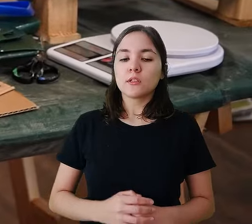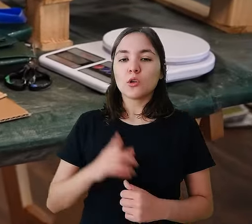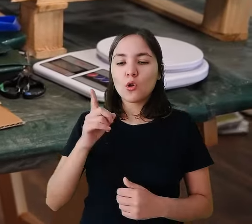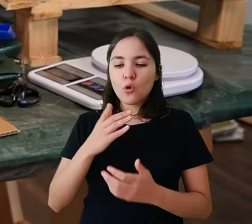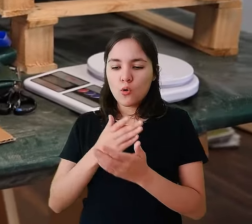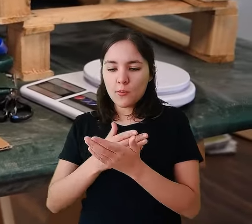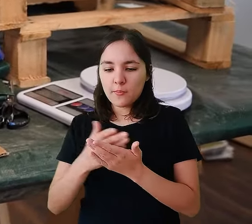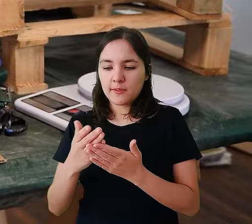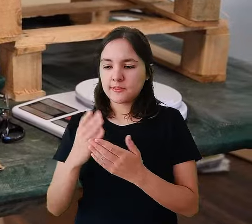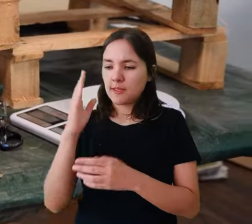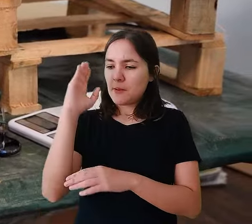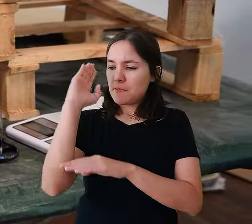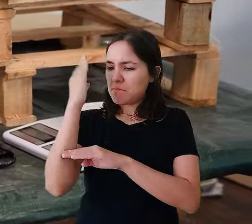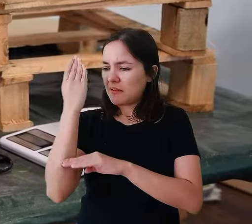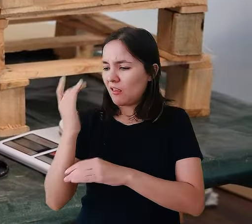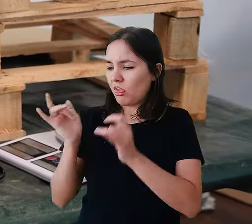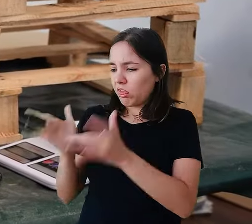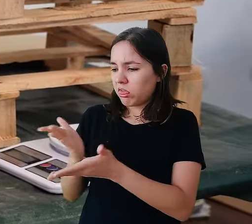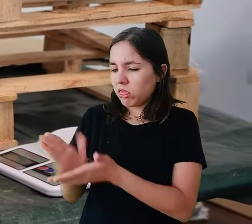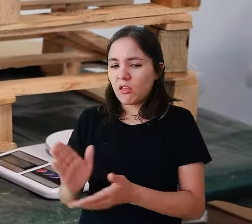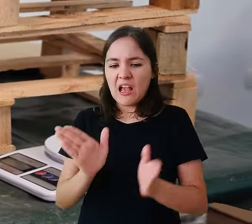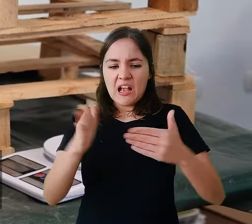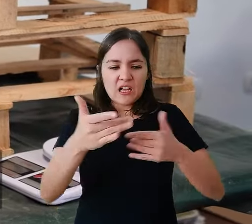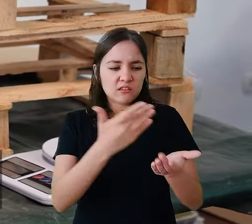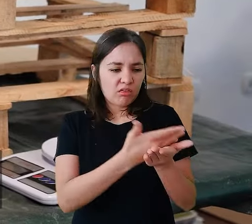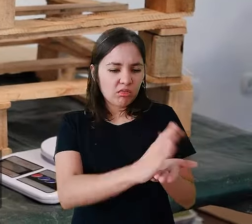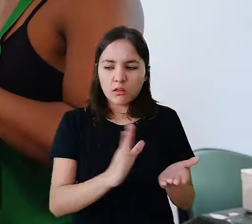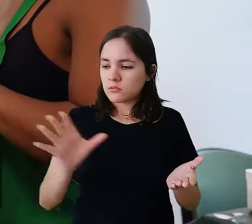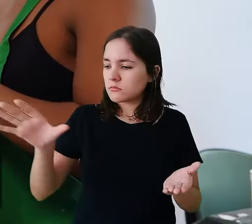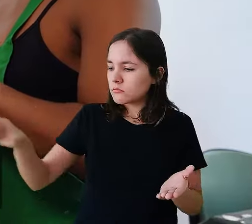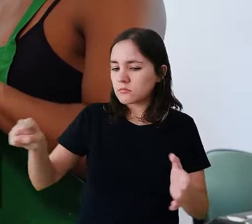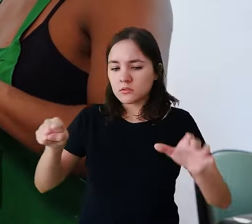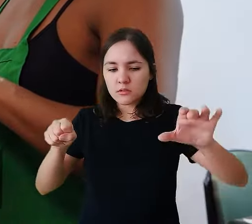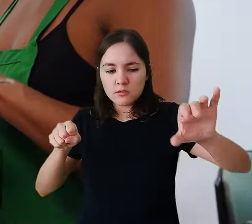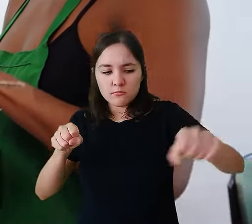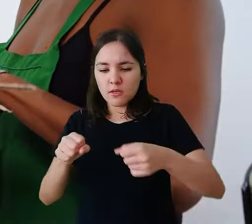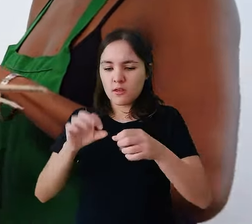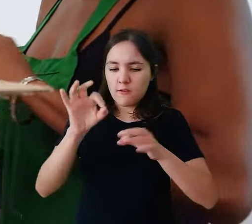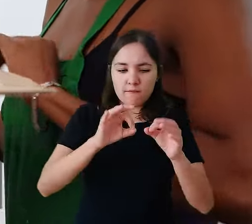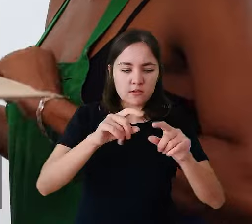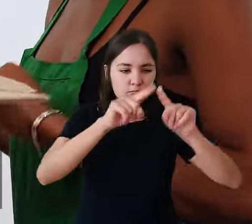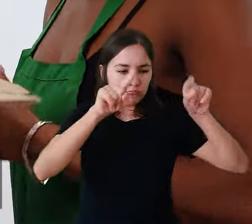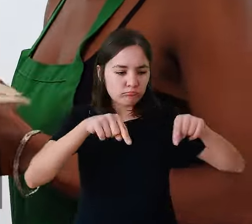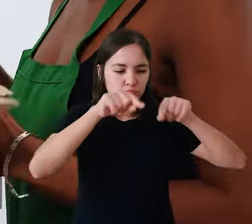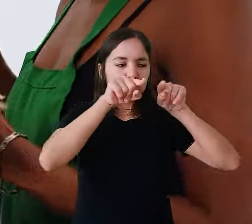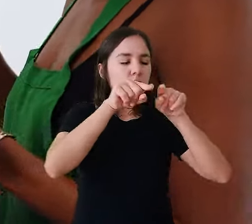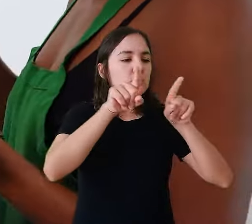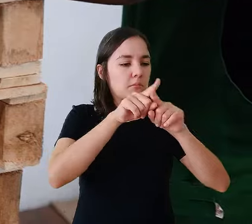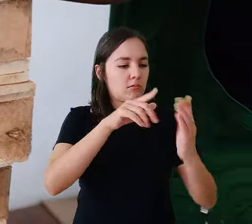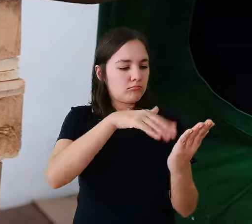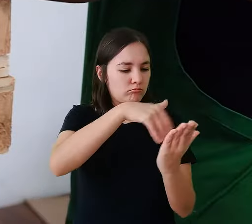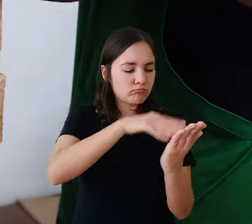A partir da junção de pedaços de madeiras, de caixas, que ele vai reaproveitando para montar as molduras e telas das